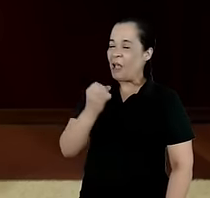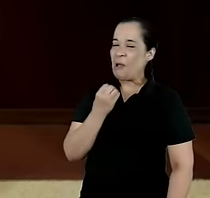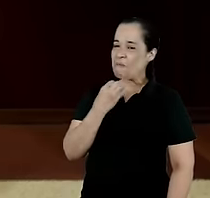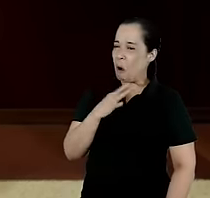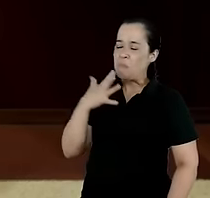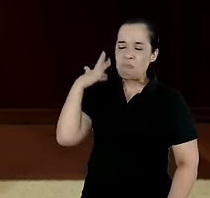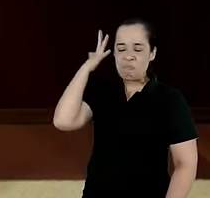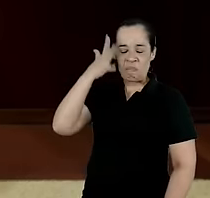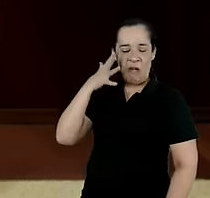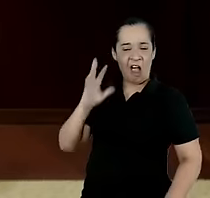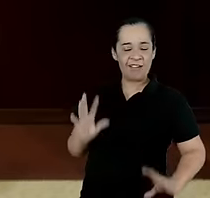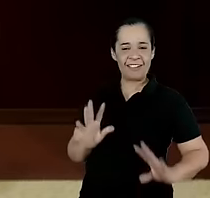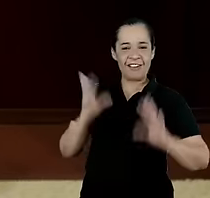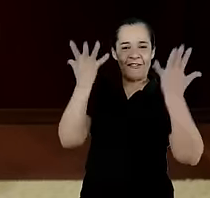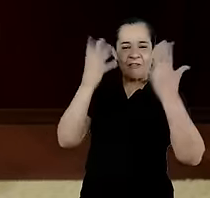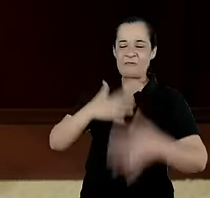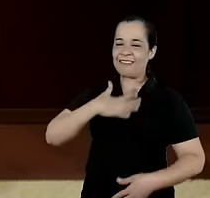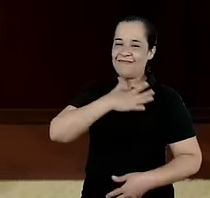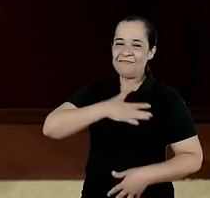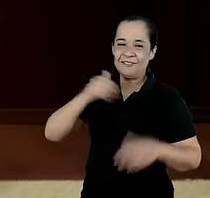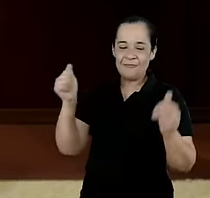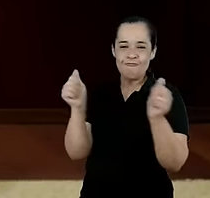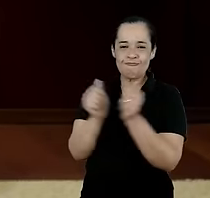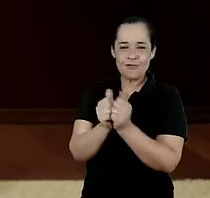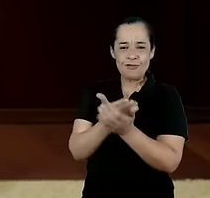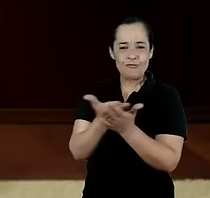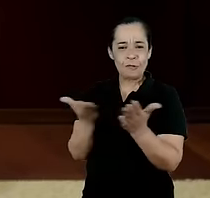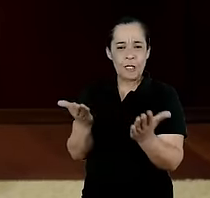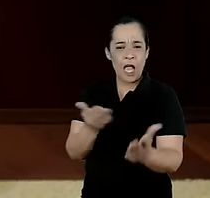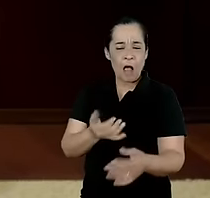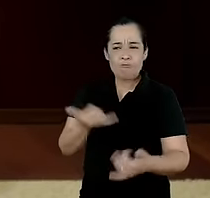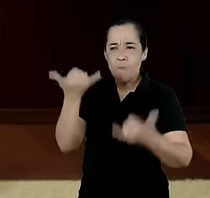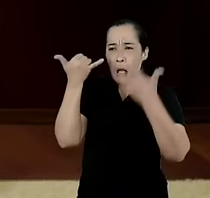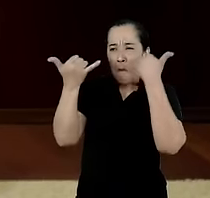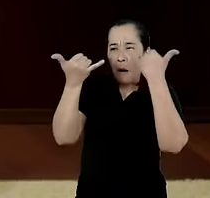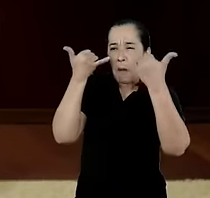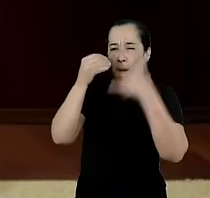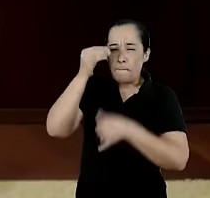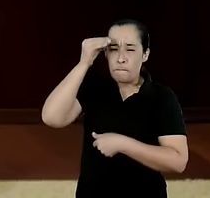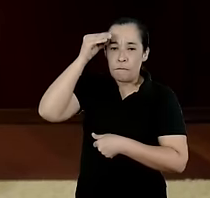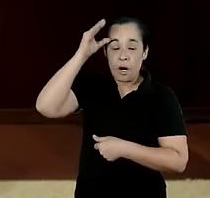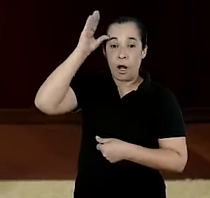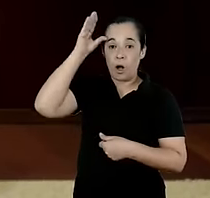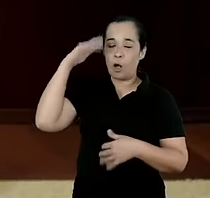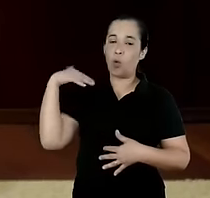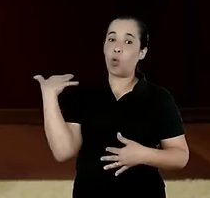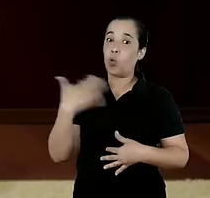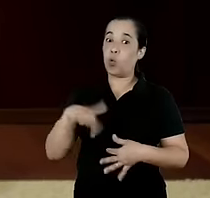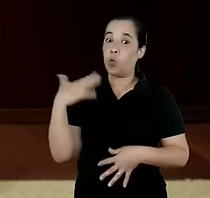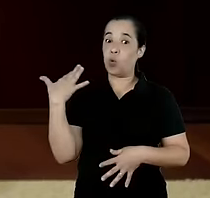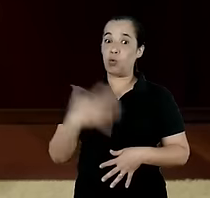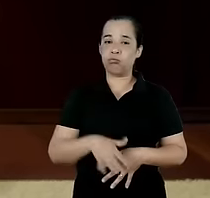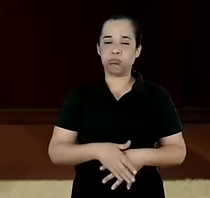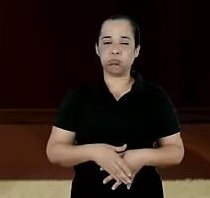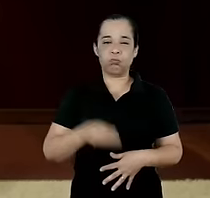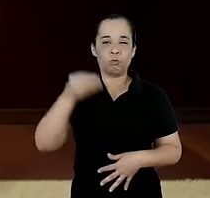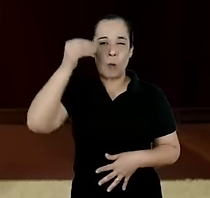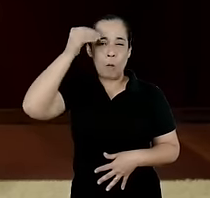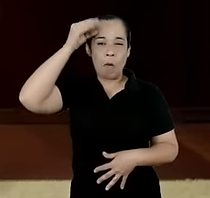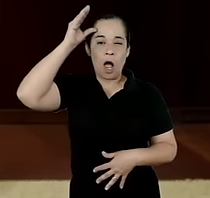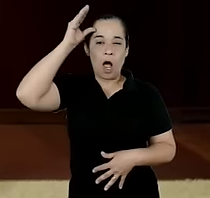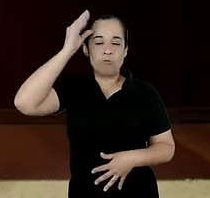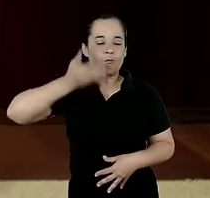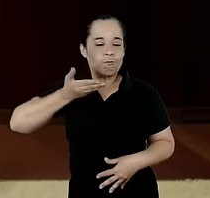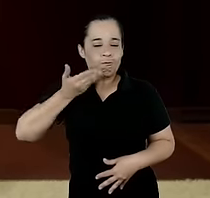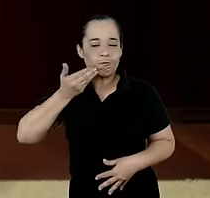prazer tá aqui muito muito rico de informação e de de conhecimento útil né pra gente